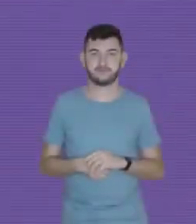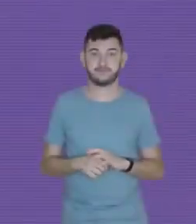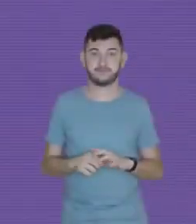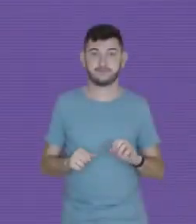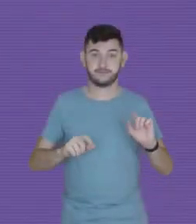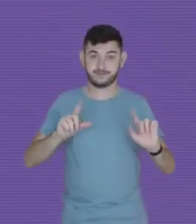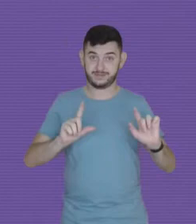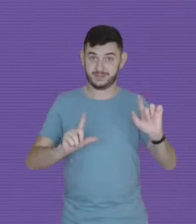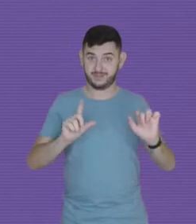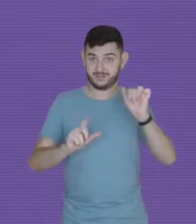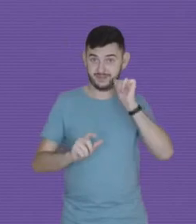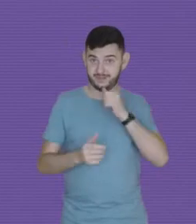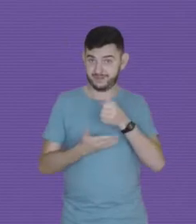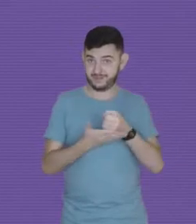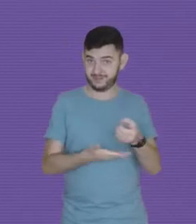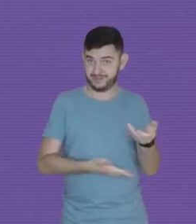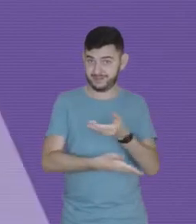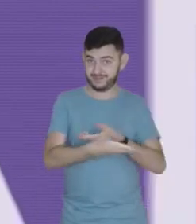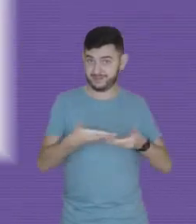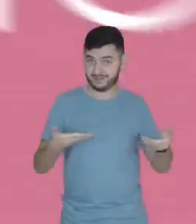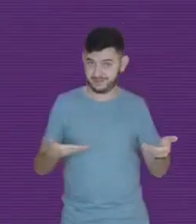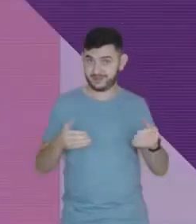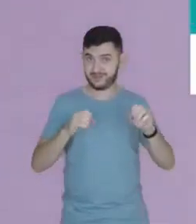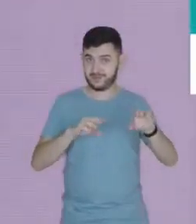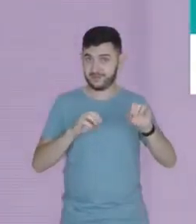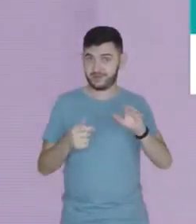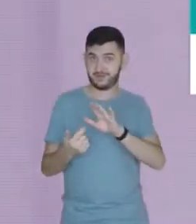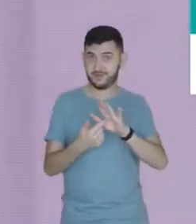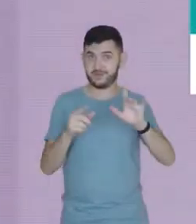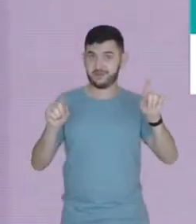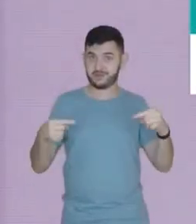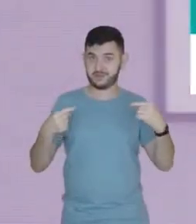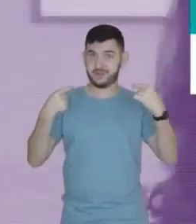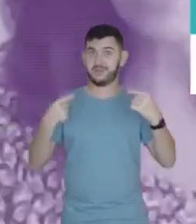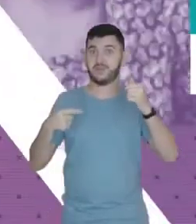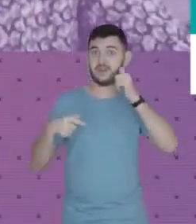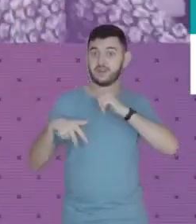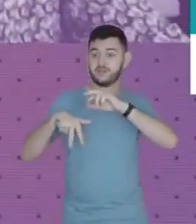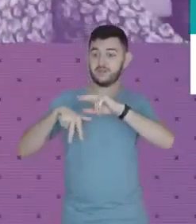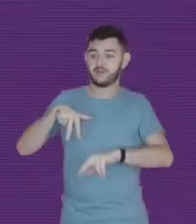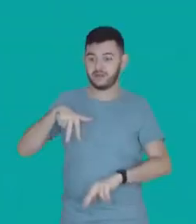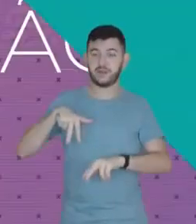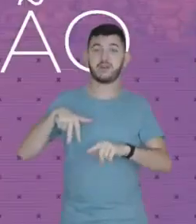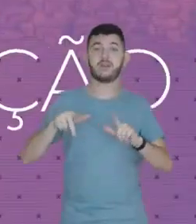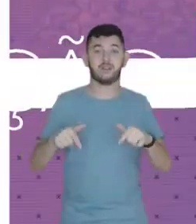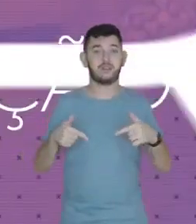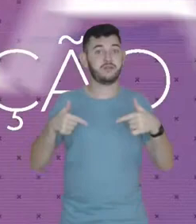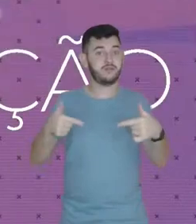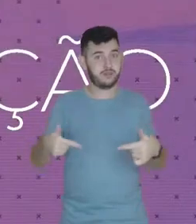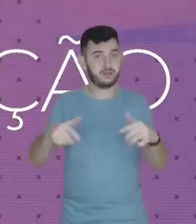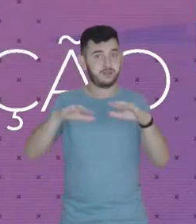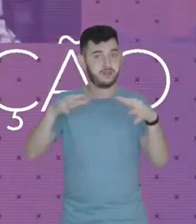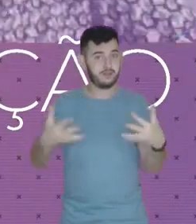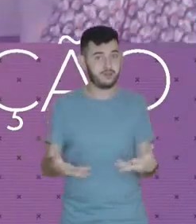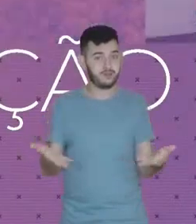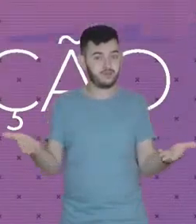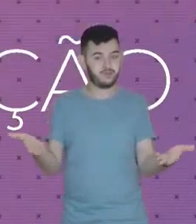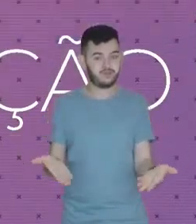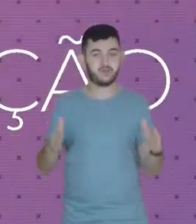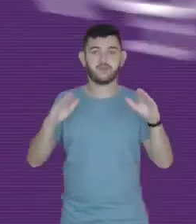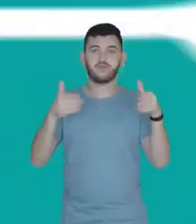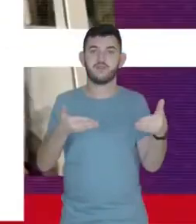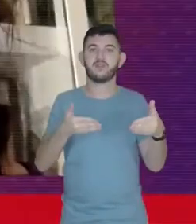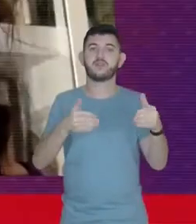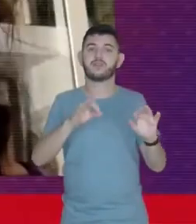O TV Elas por Elas Formação coloca em pauta os desafios enfrentados pelo gênero feminino no mundo contemporâneo, com foco na preparação e formação